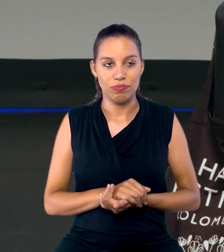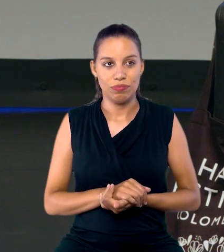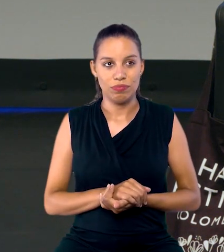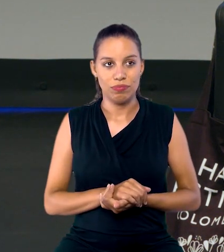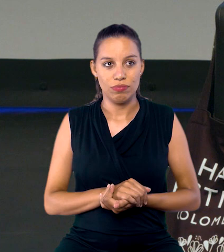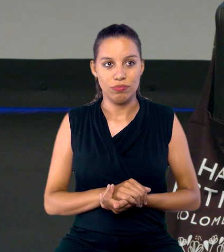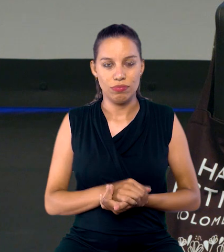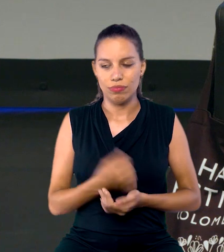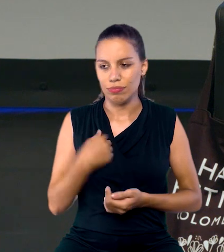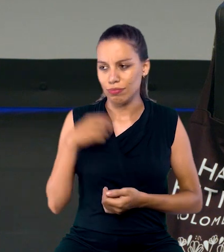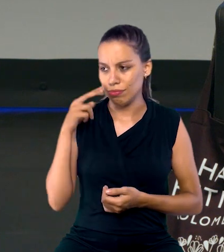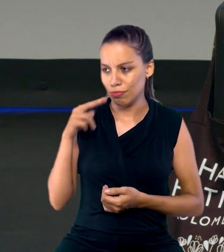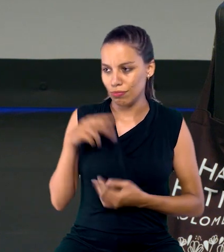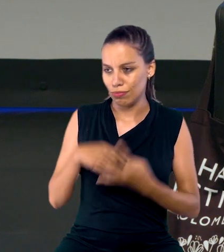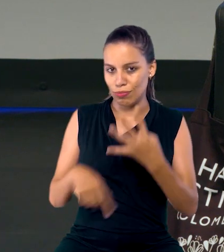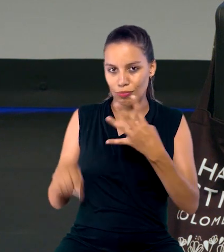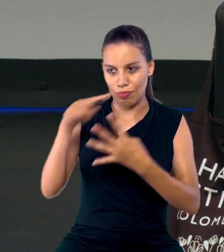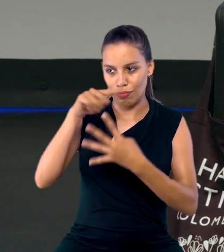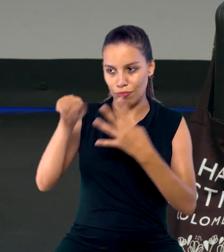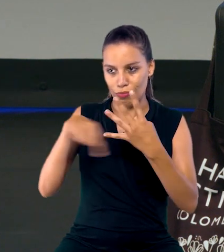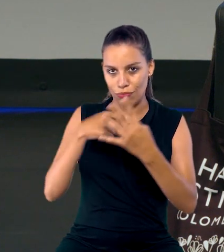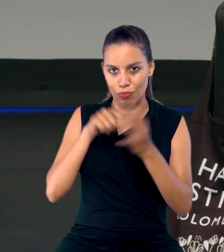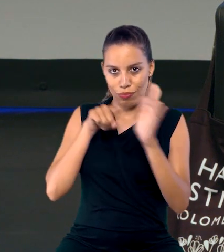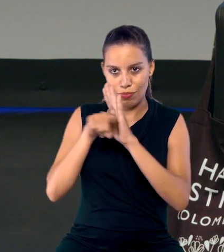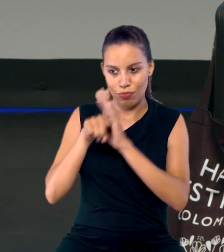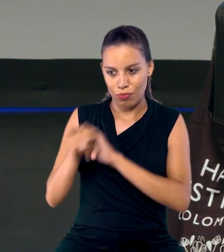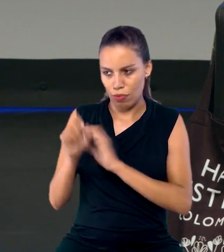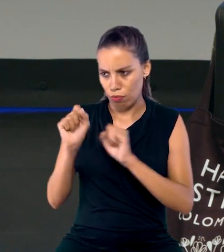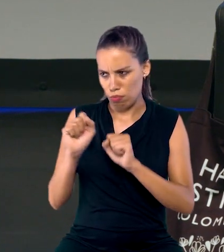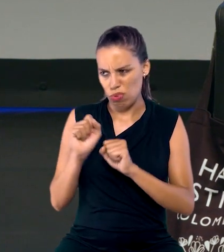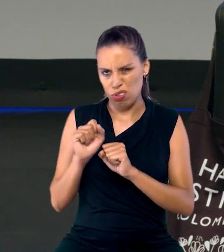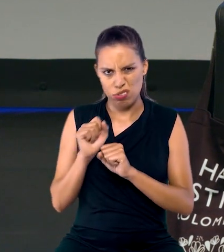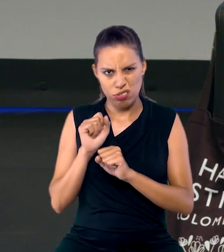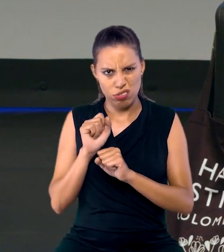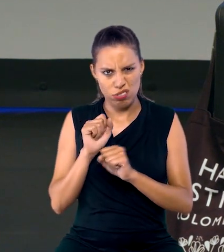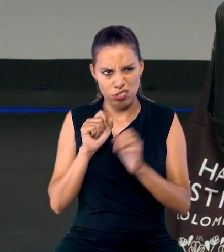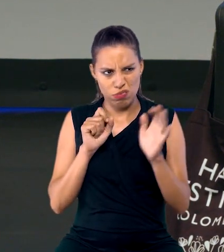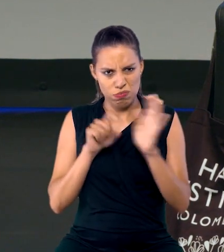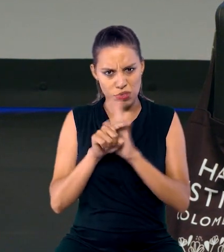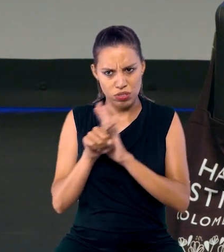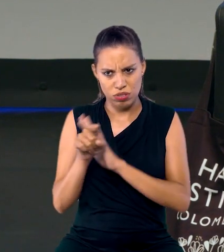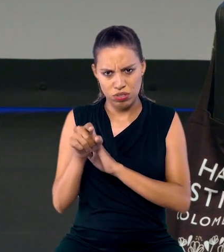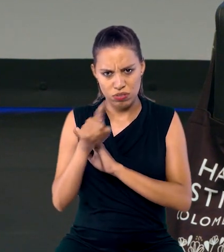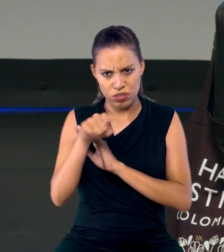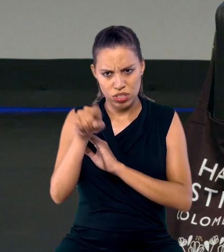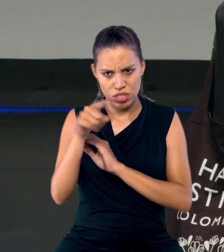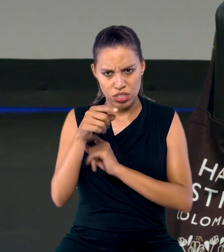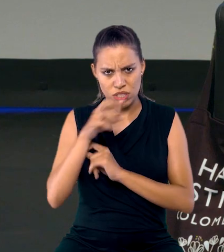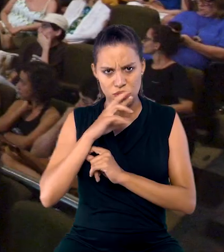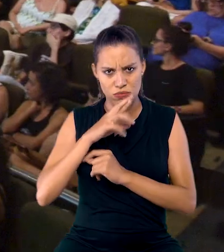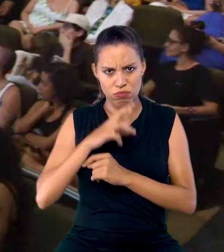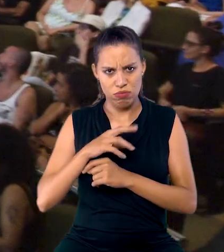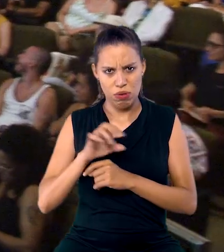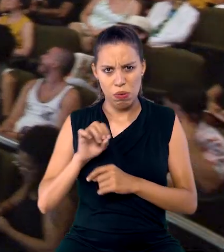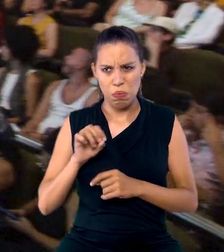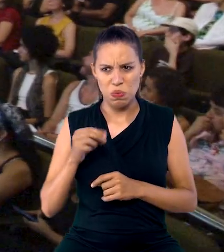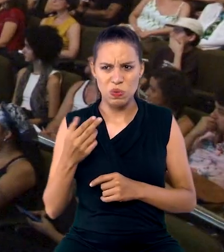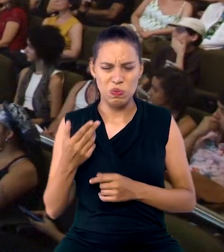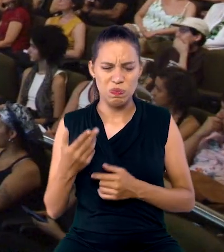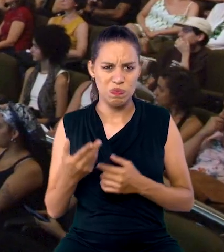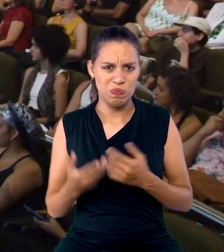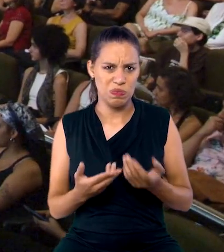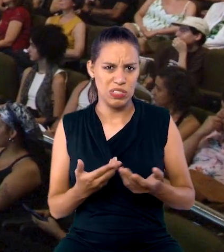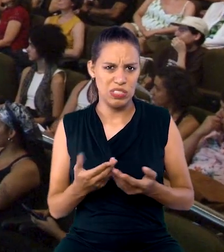Geni, eu visualizei 4 pessoas. Posso, de repente, passar para as 4 e vocês respondem de uma vez